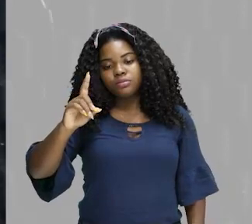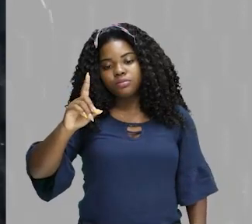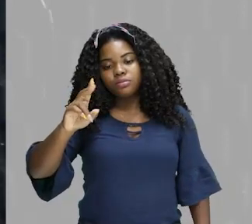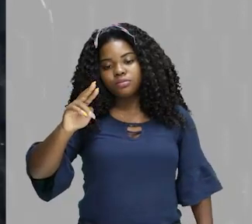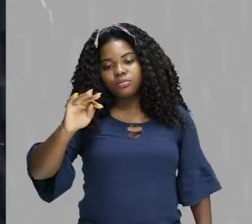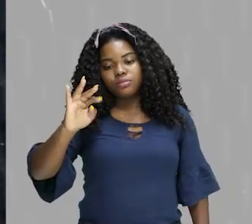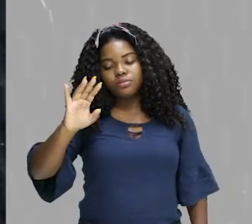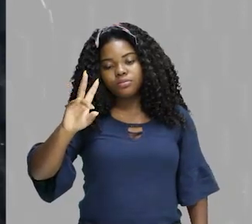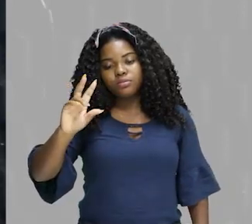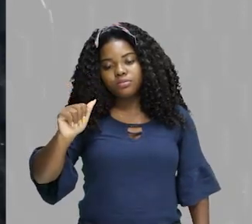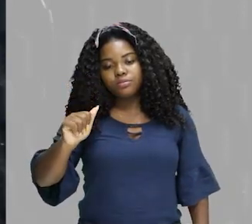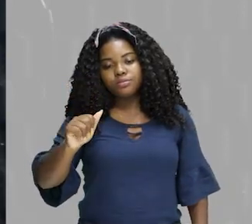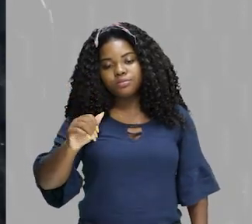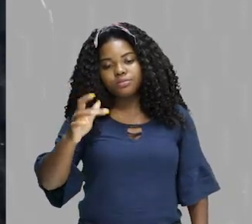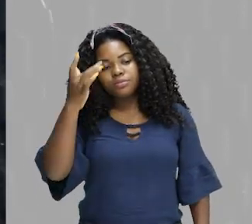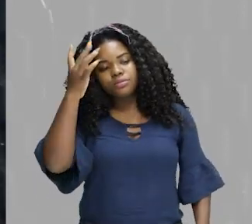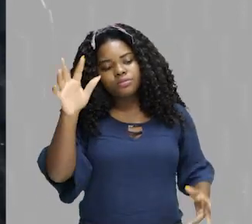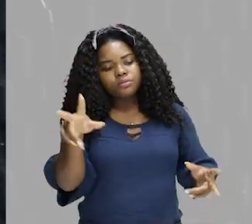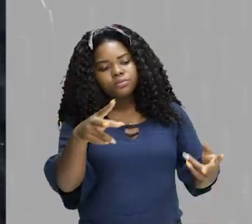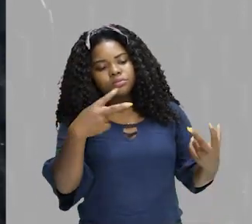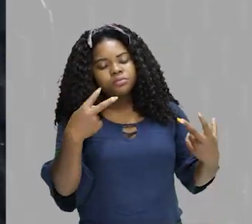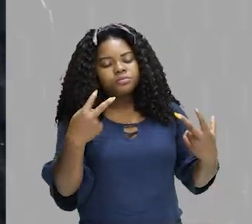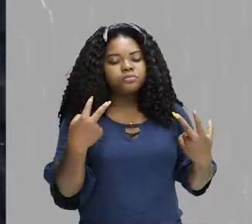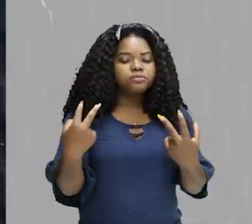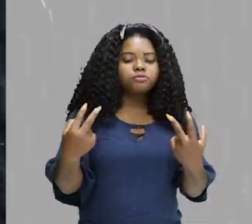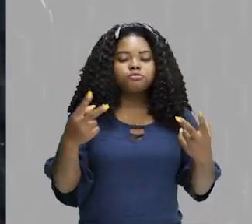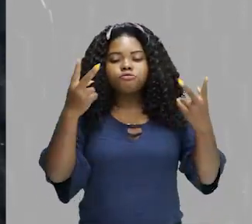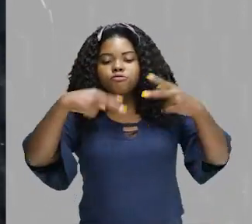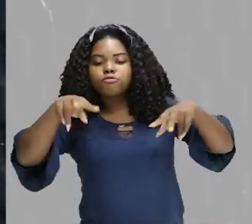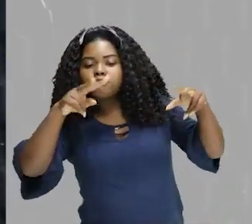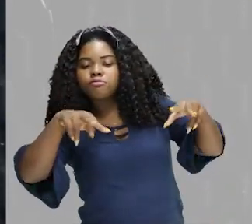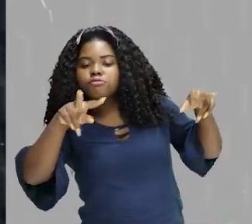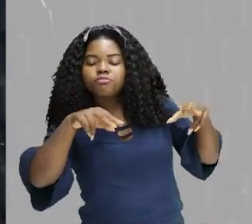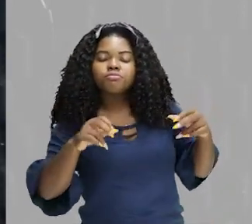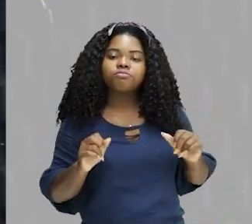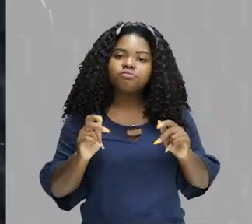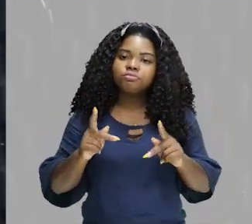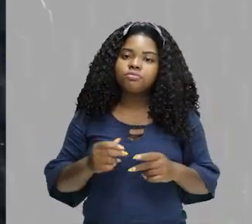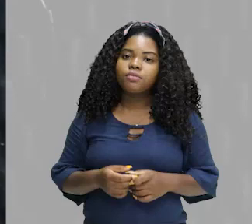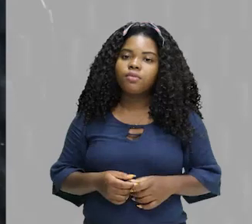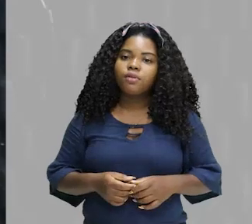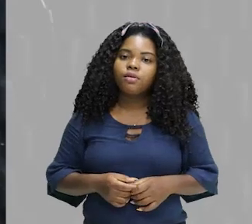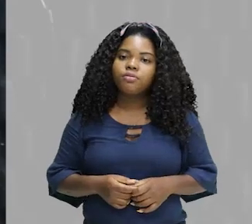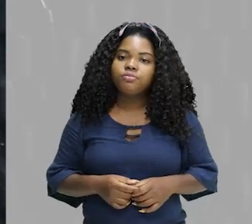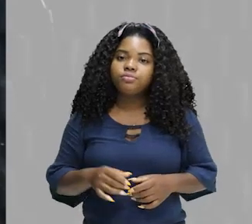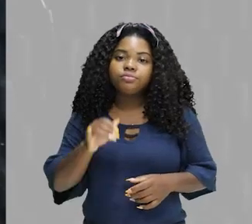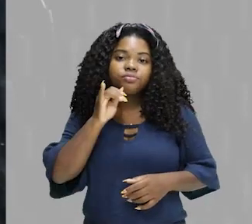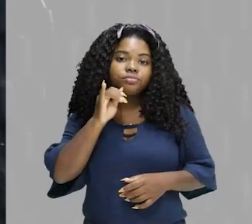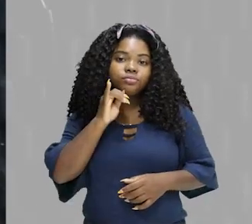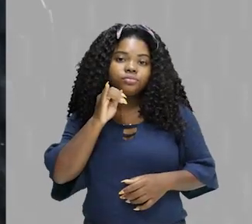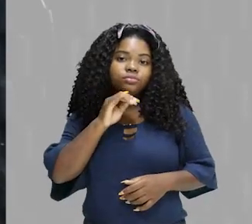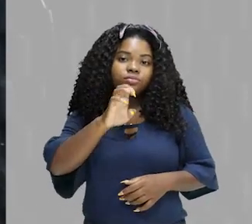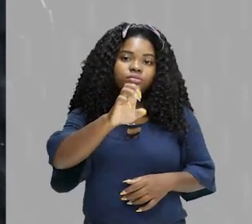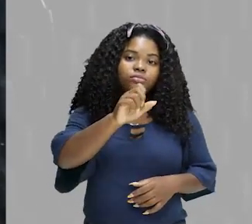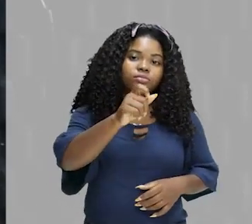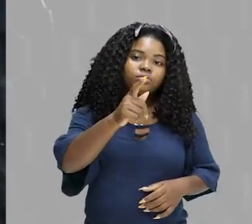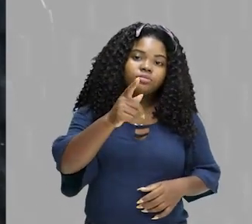é fácil de ser vista. Por exemplo, a estrutura reprodutiva das gimnospermas são os